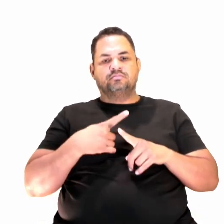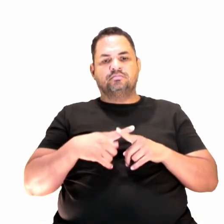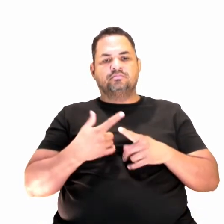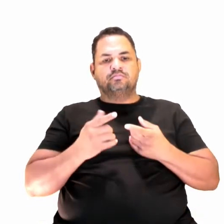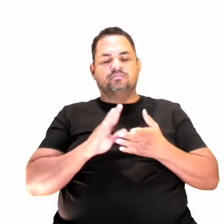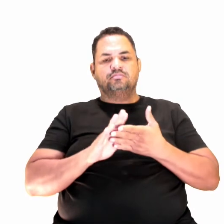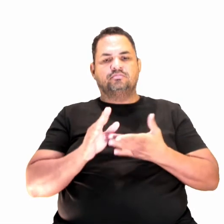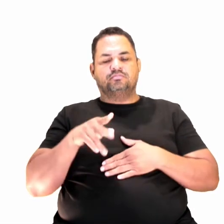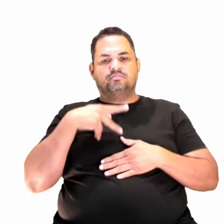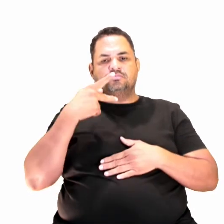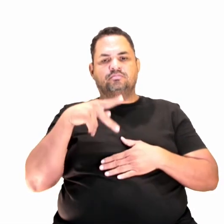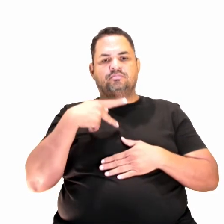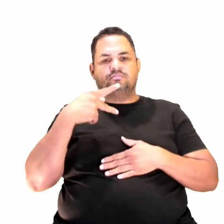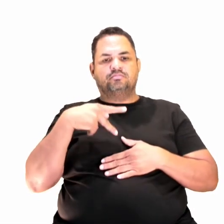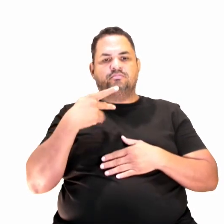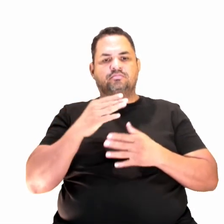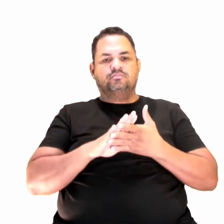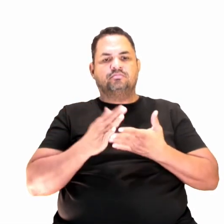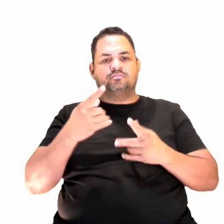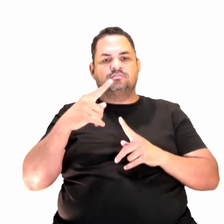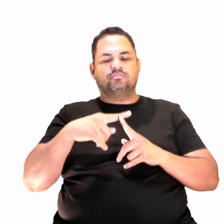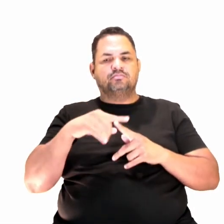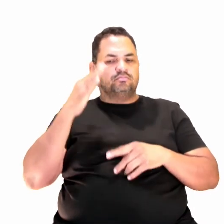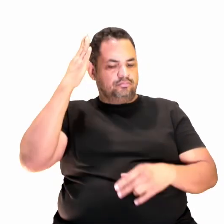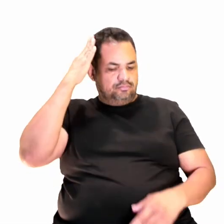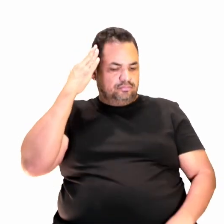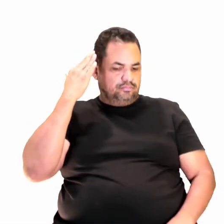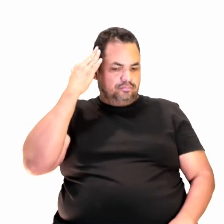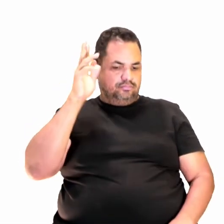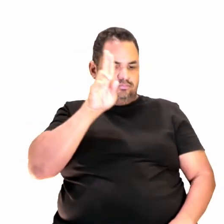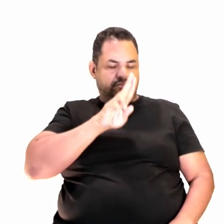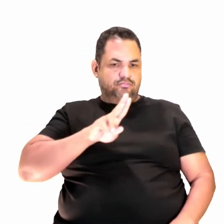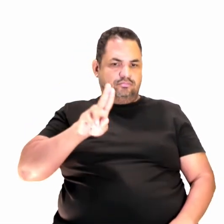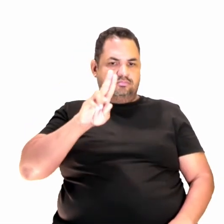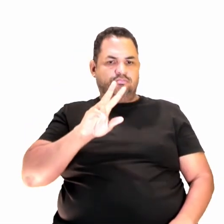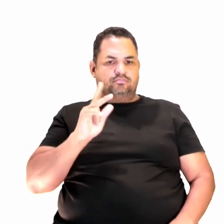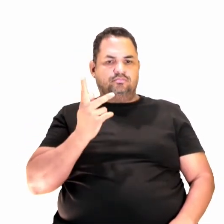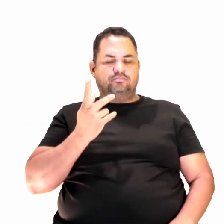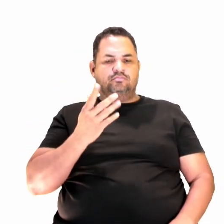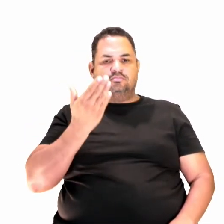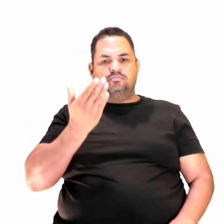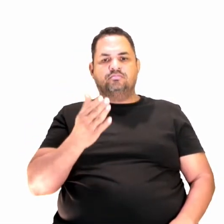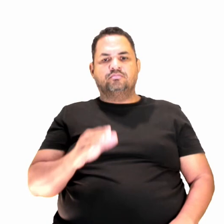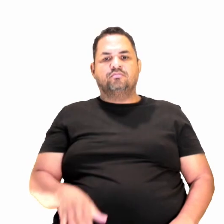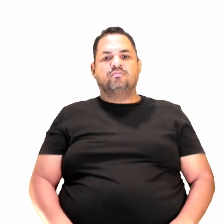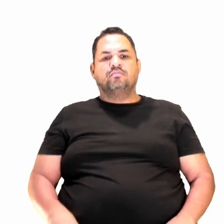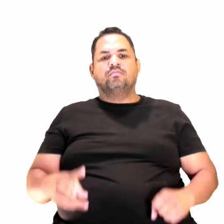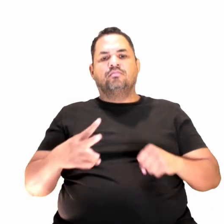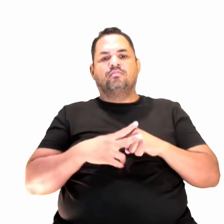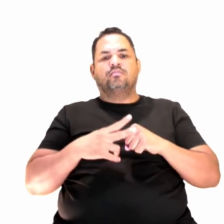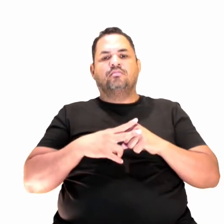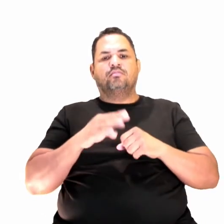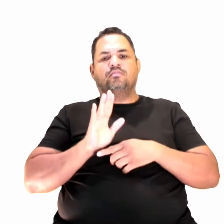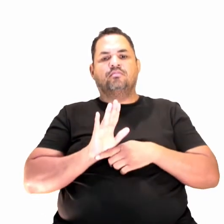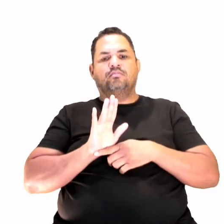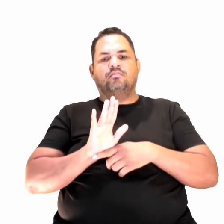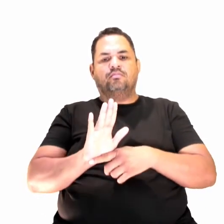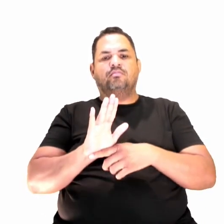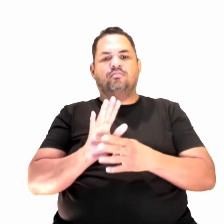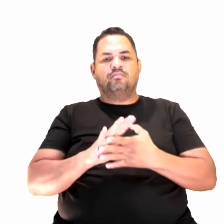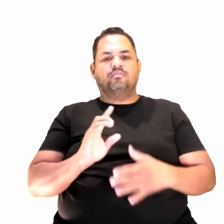to have. Eu tenho. Let's practice. Vamos praticar? Olha aí, what does he look like? Ou seja, como é que ele é, qual é a